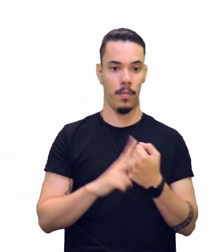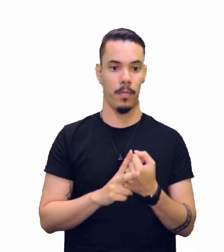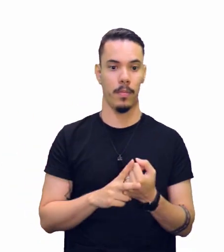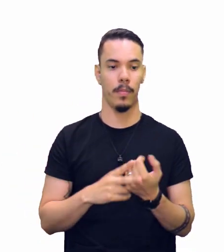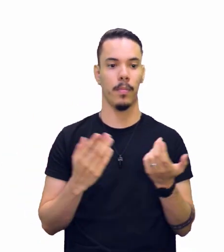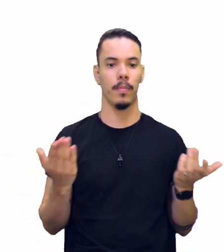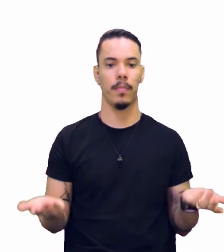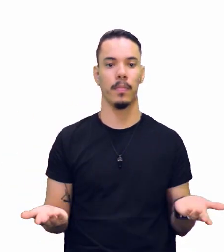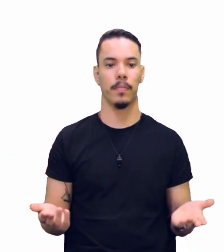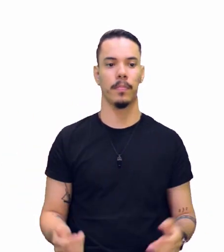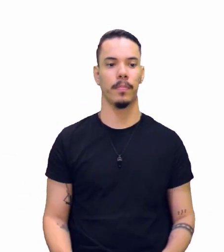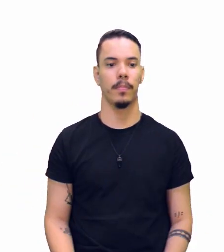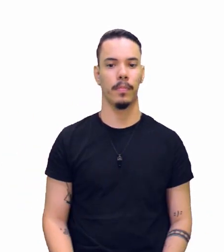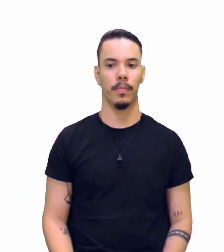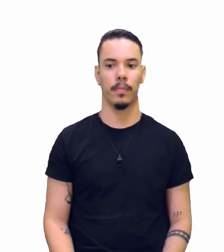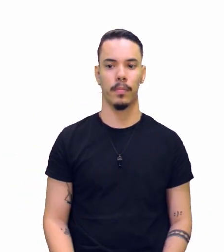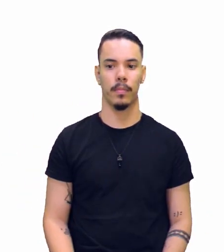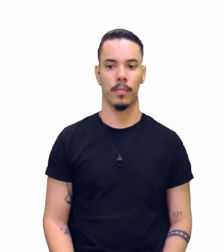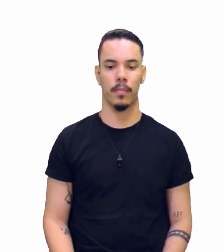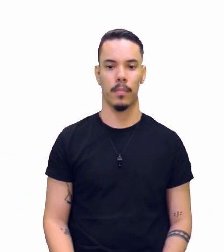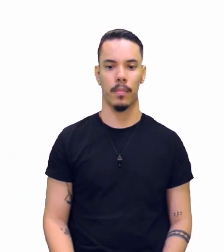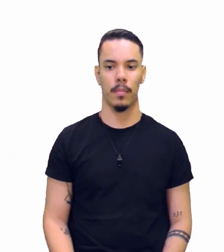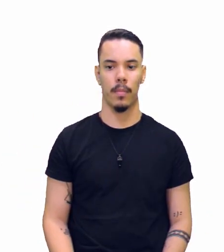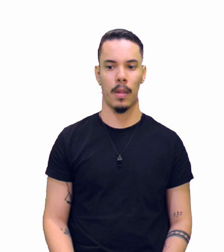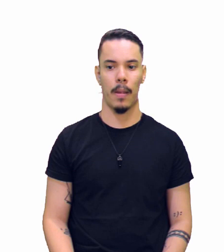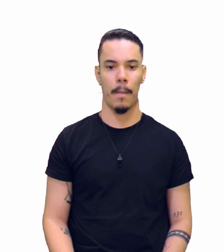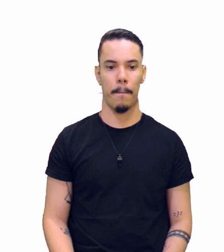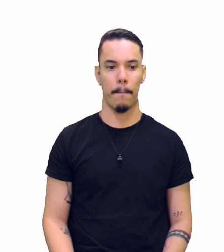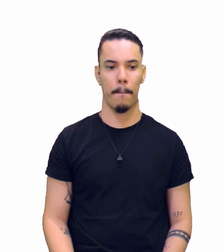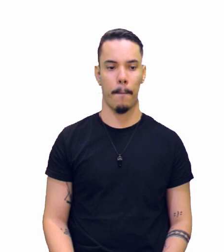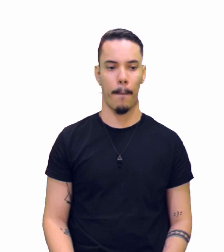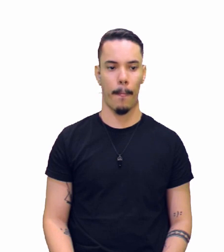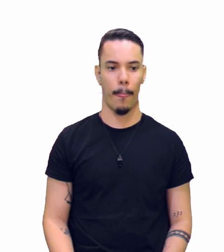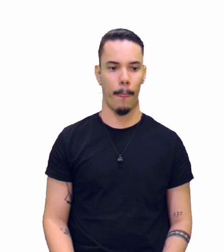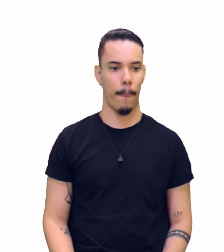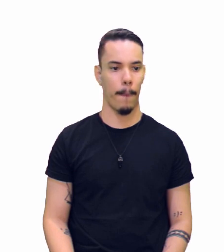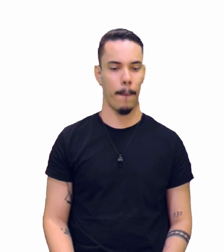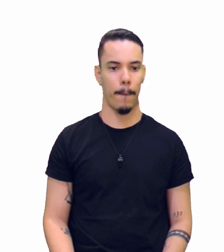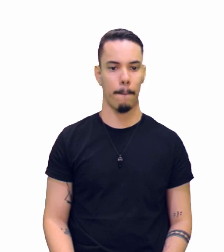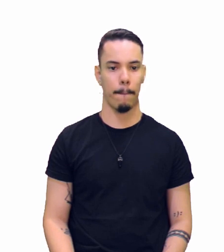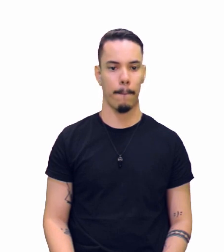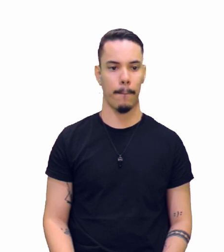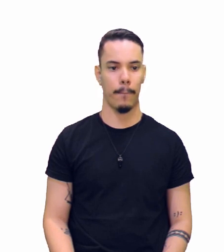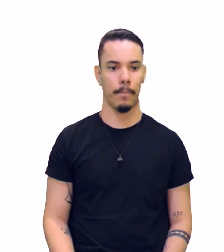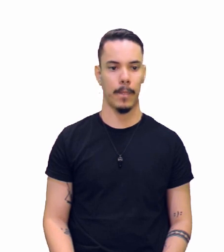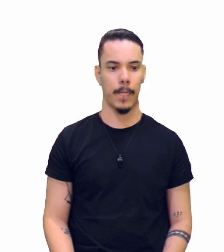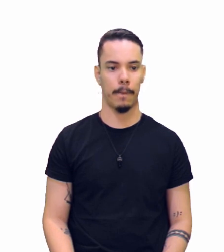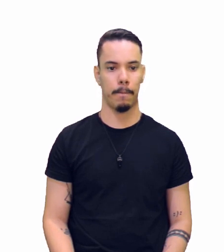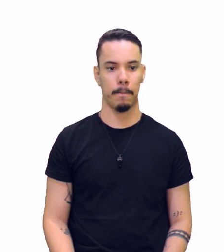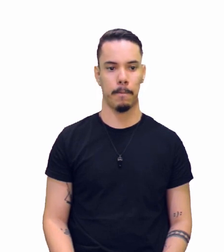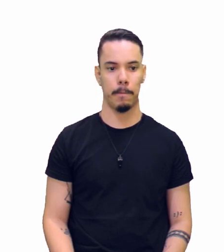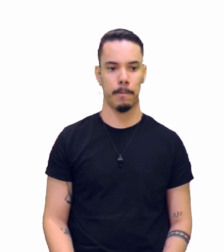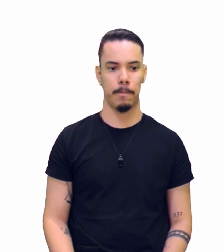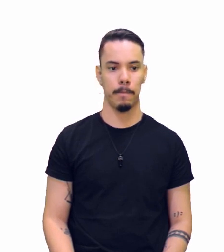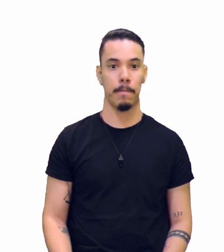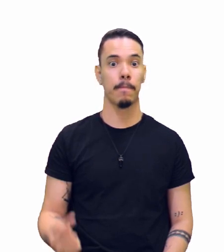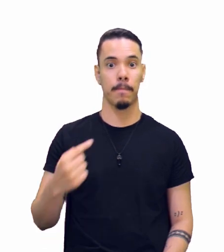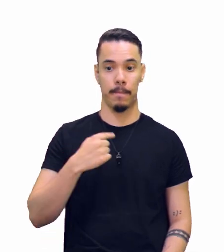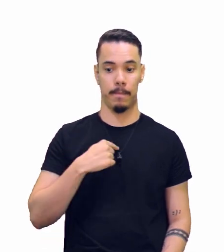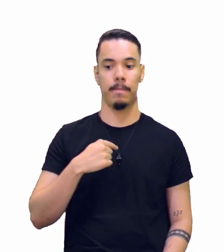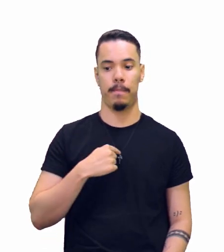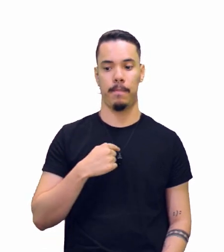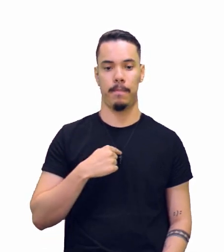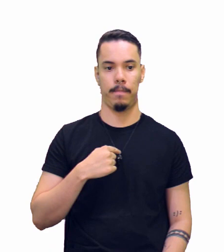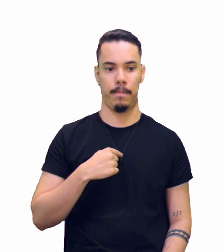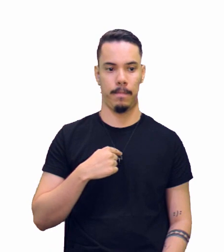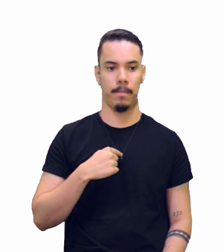colocar aqui para a resposta. Então, if I, sujeito eu, então eu já sei